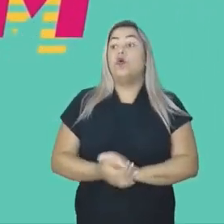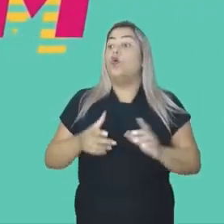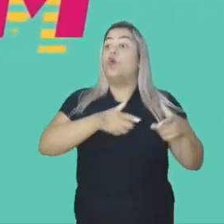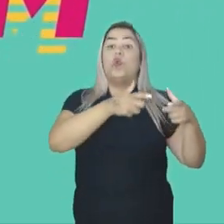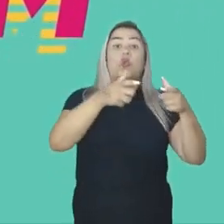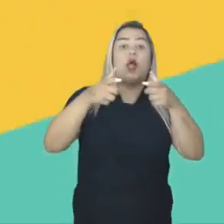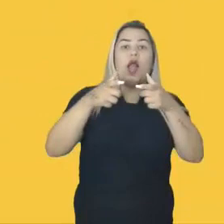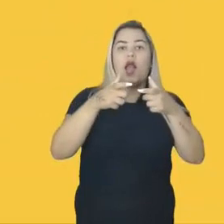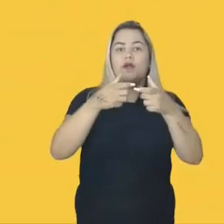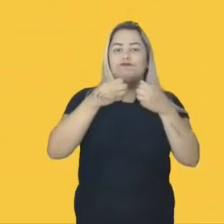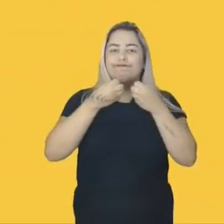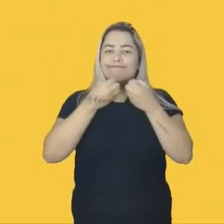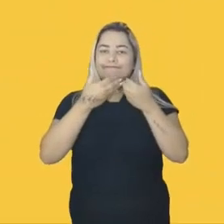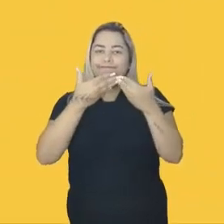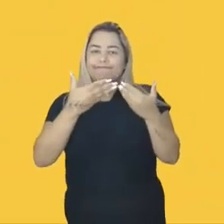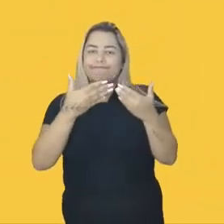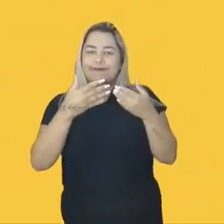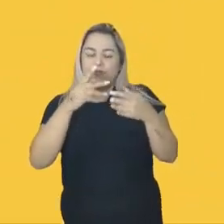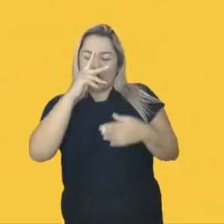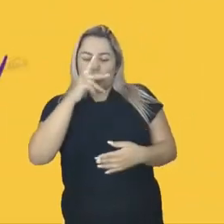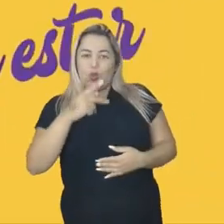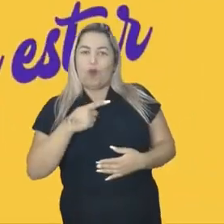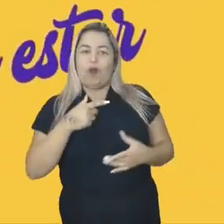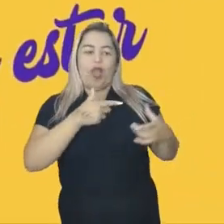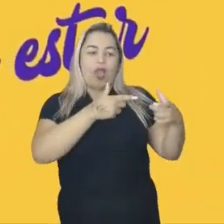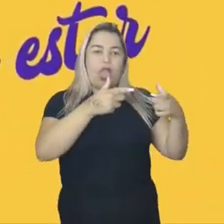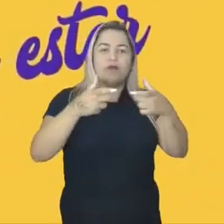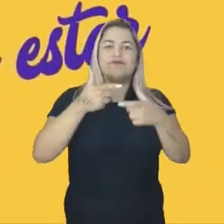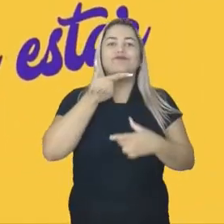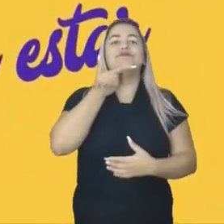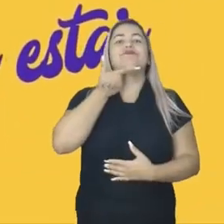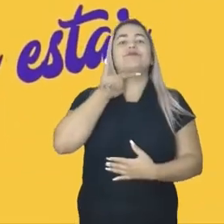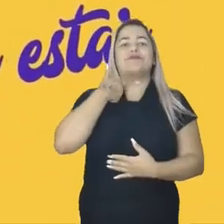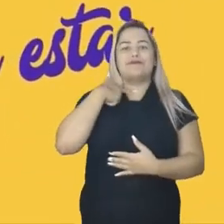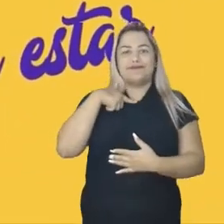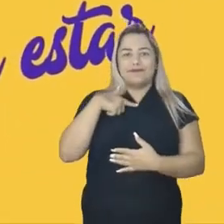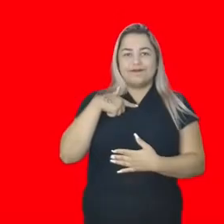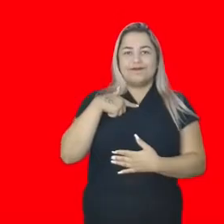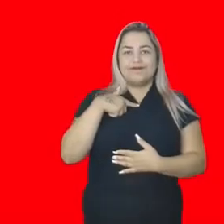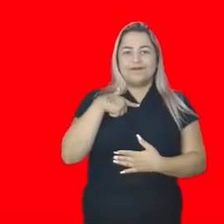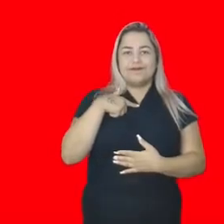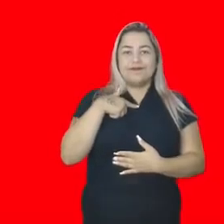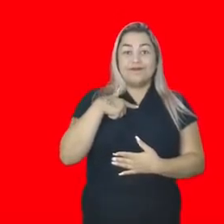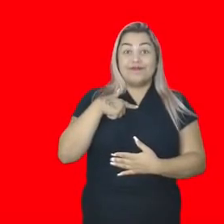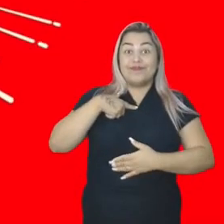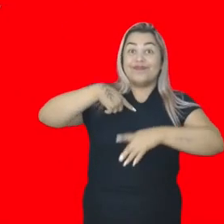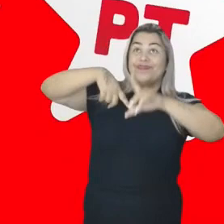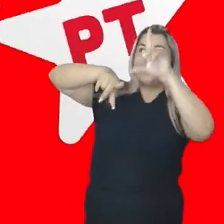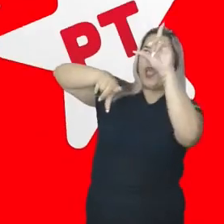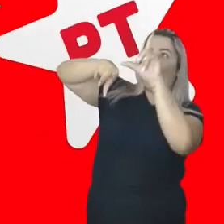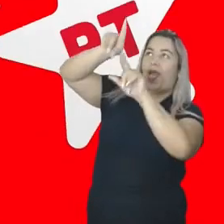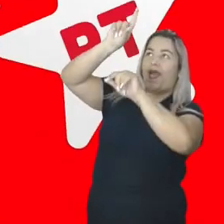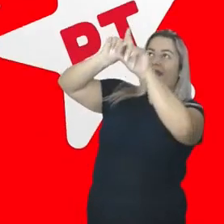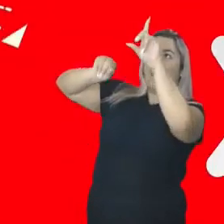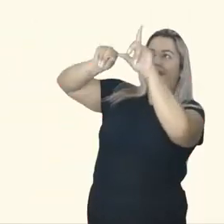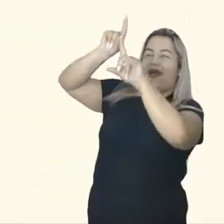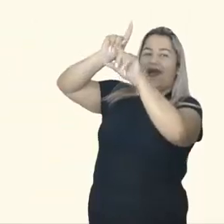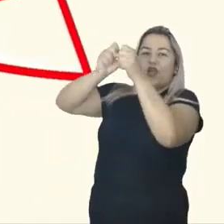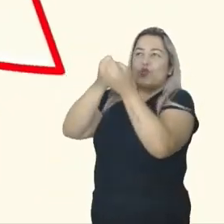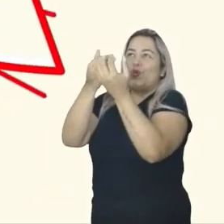é bom pra mim. É onde eu quiser estar. A estrela ainda